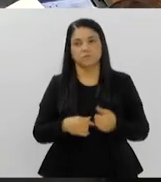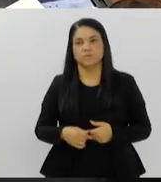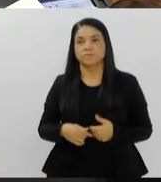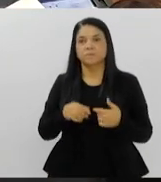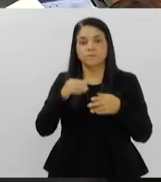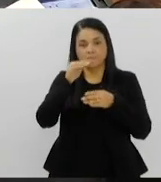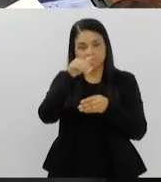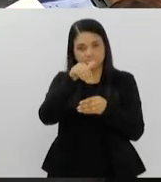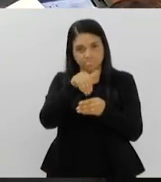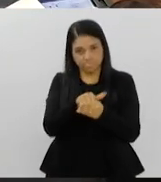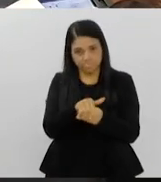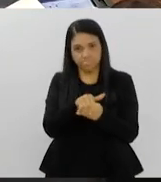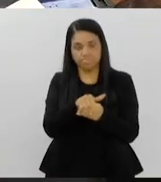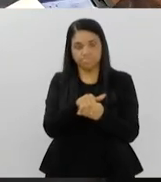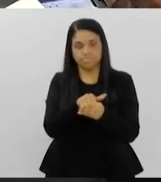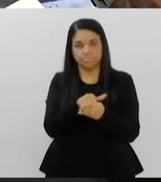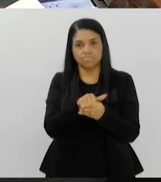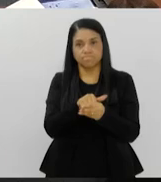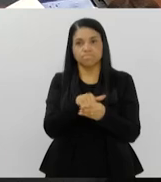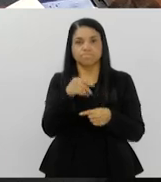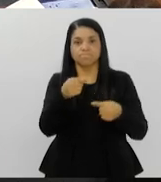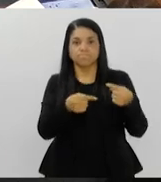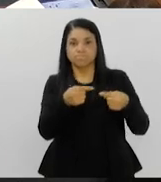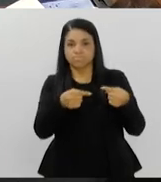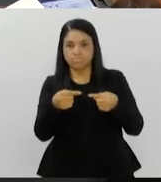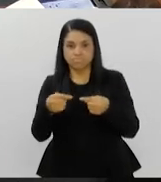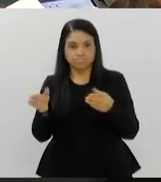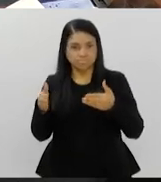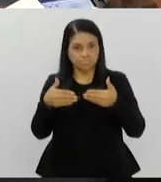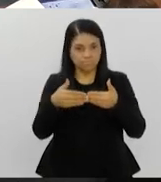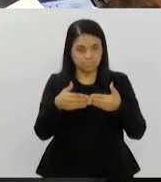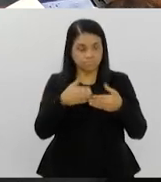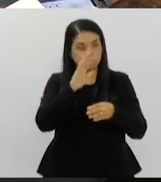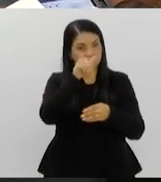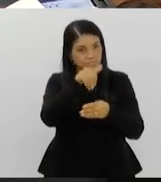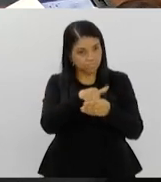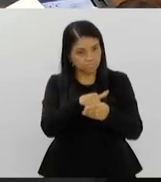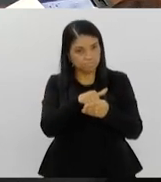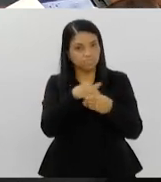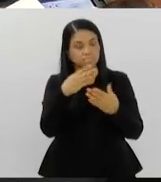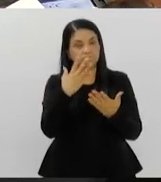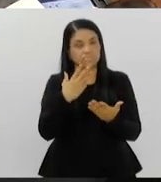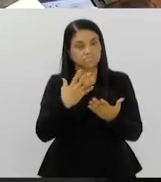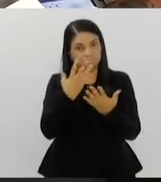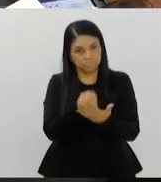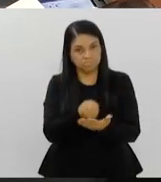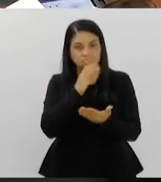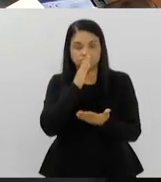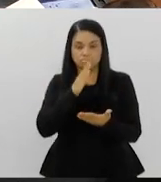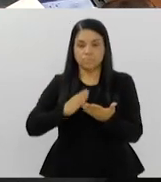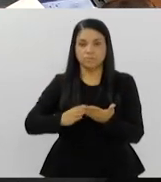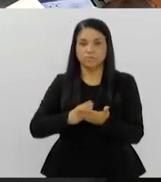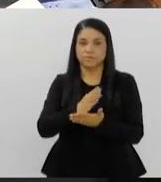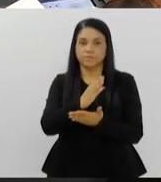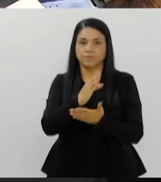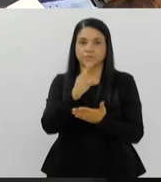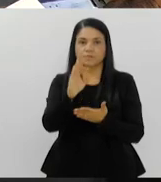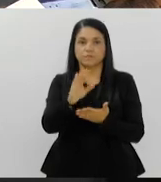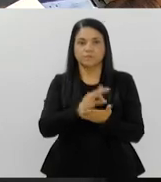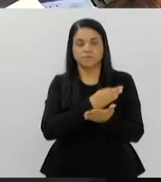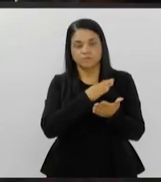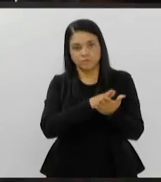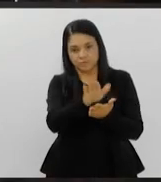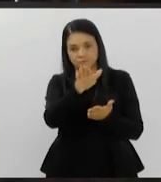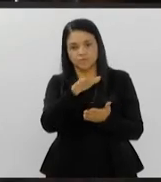Em votação. Em discussão. Não havendo quem queira discutir, encerrada a discussão. Em votação, os senhores que aprovam, mas como estão aprovados, vai à